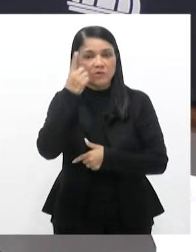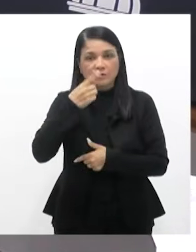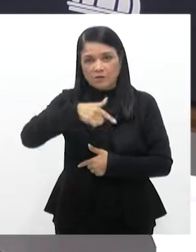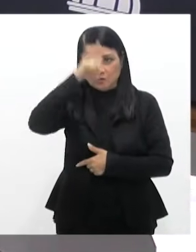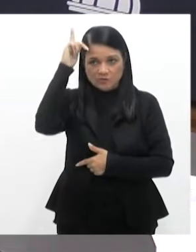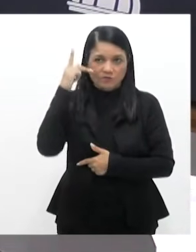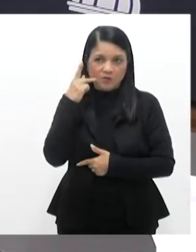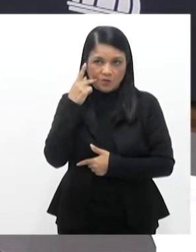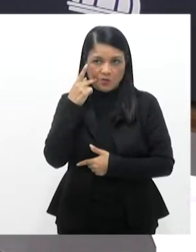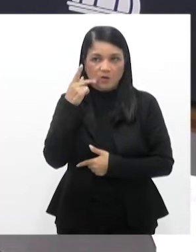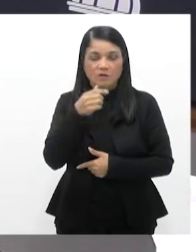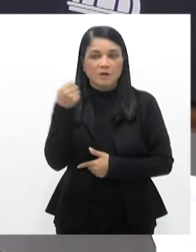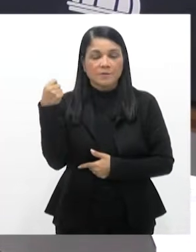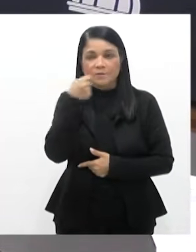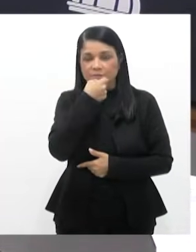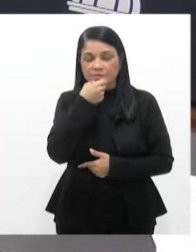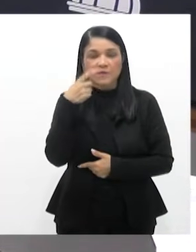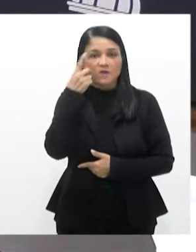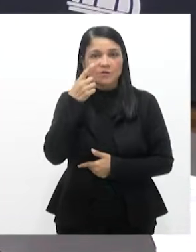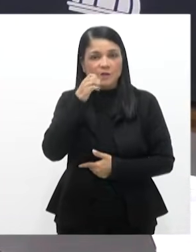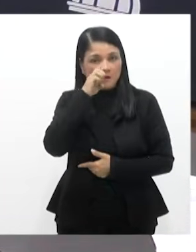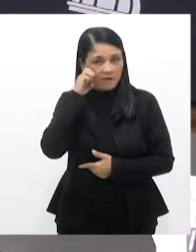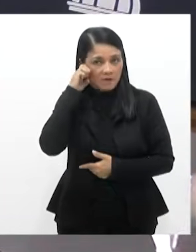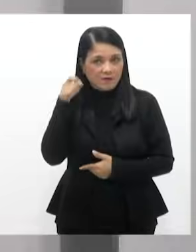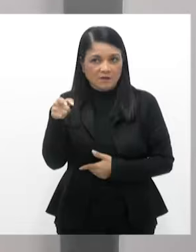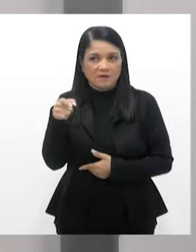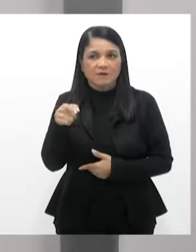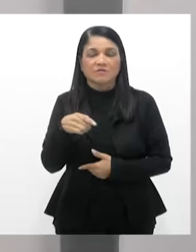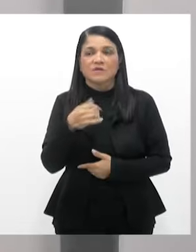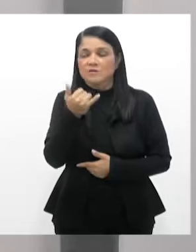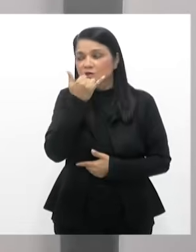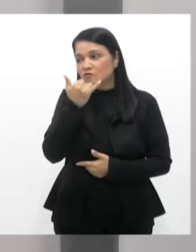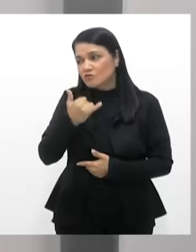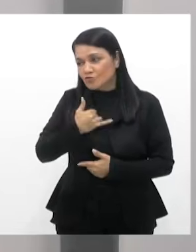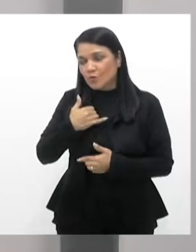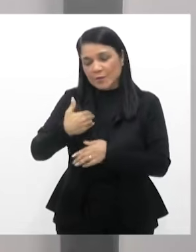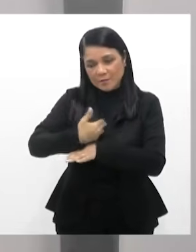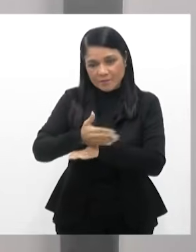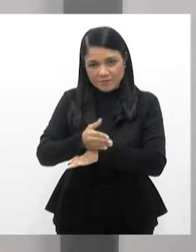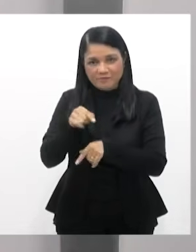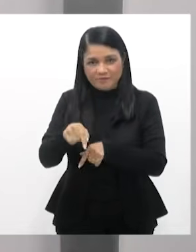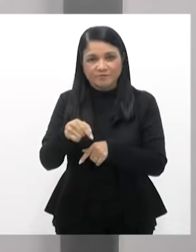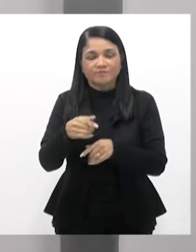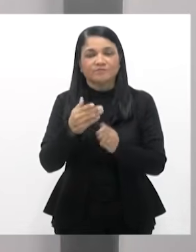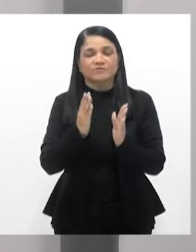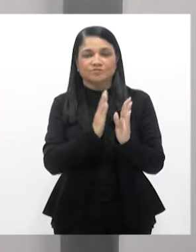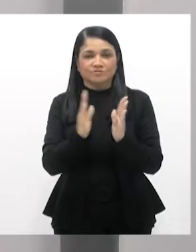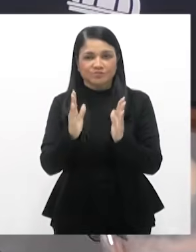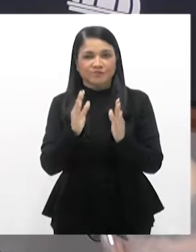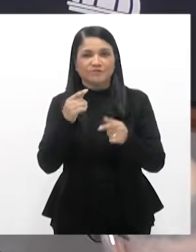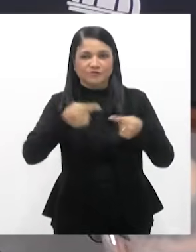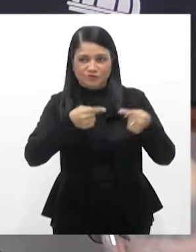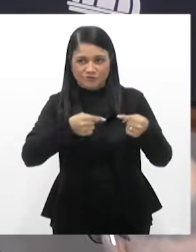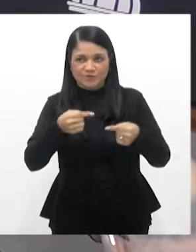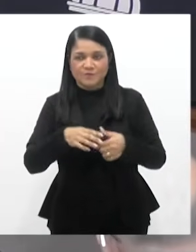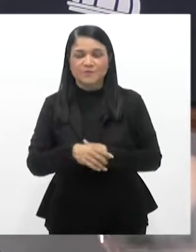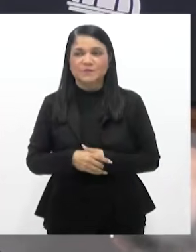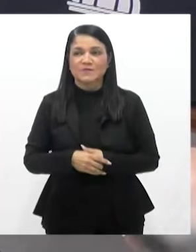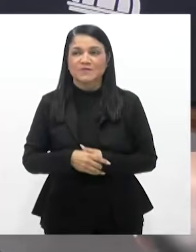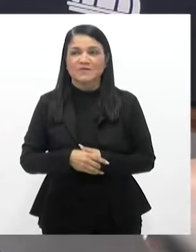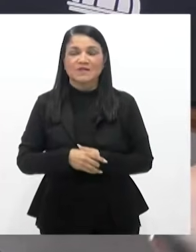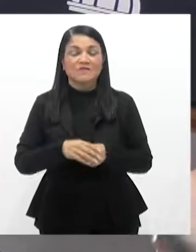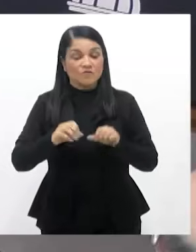Paulo. Passo a palavra para a deputada Élica, pedindo escusas a Vossa Excelência pelo termos avançado aí no prazo regimental de discussão. Mas foi denso